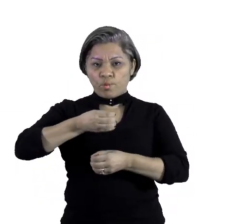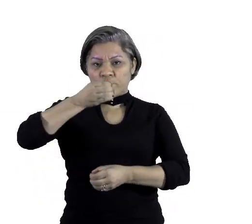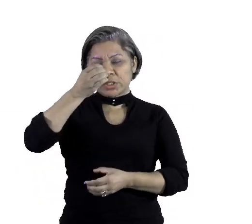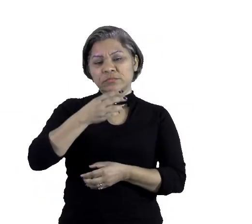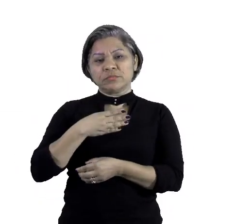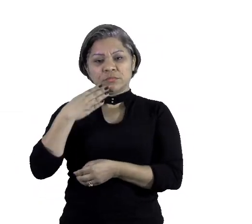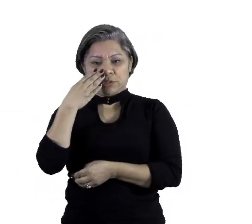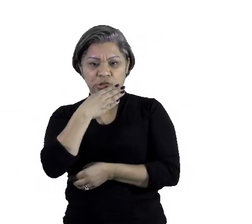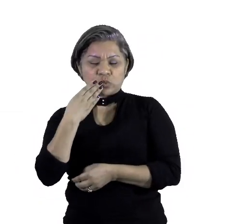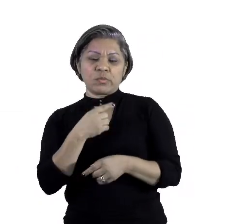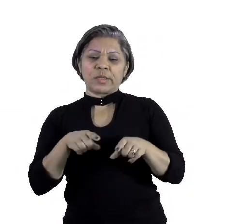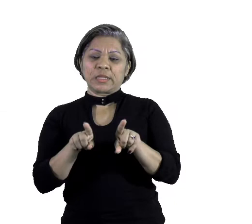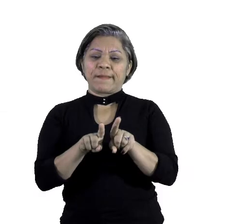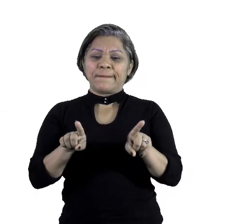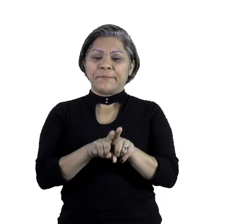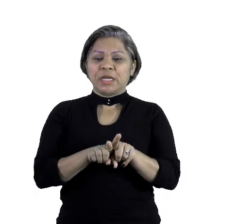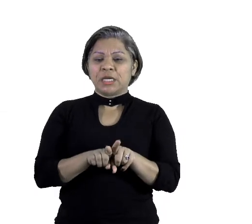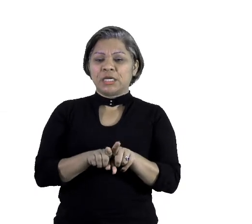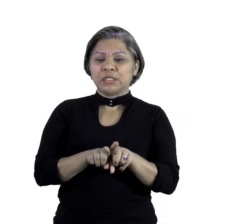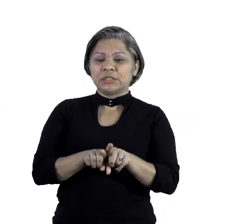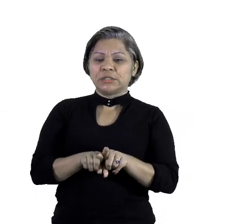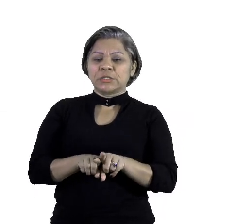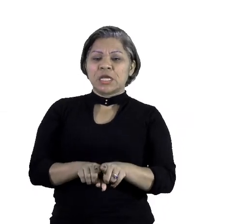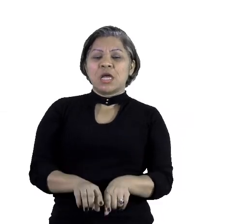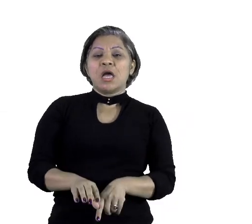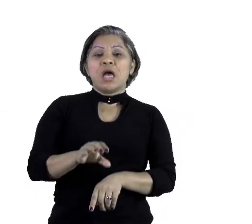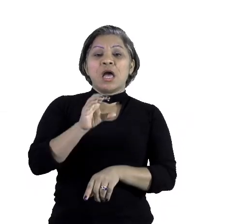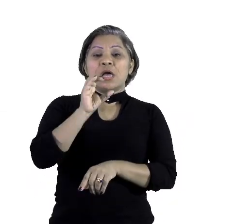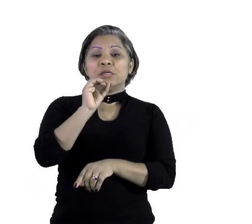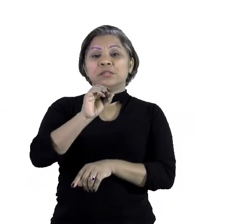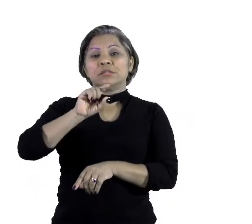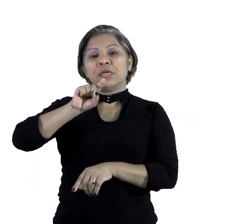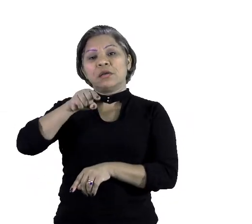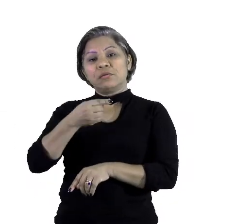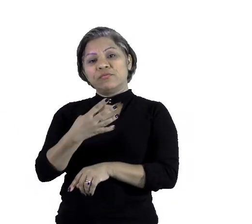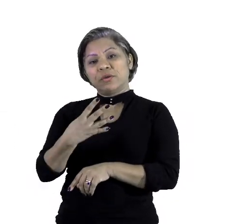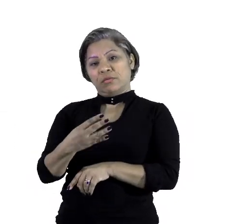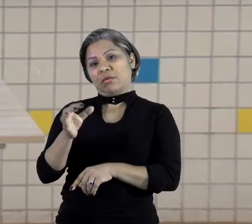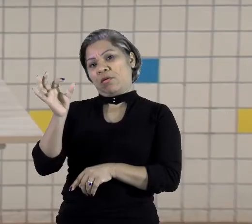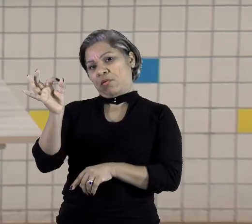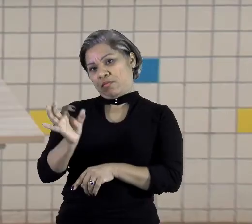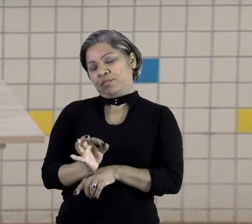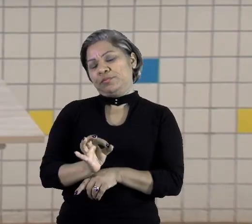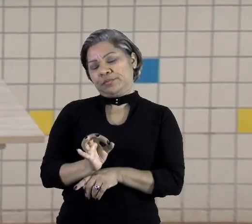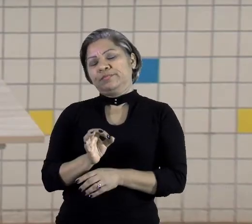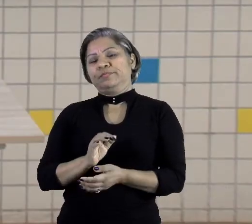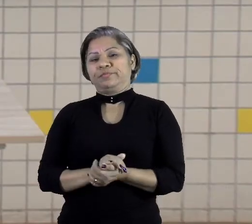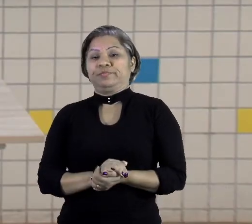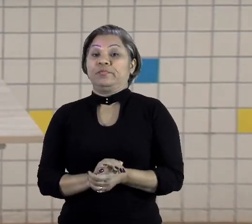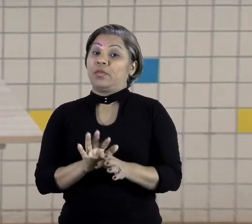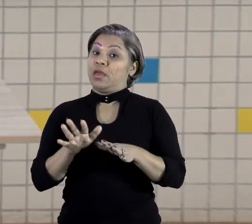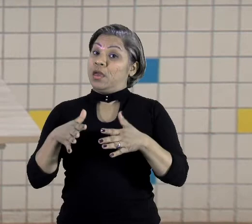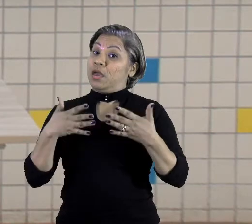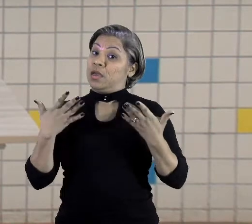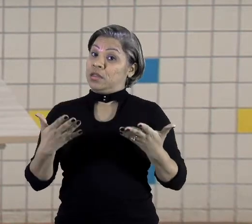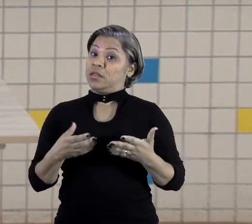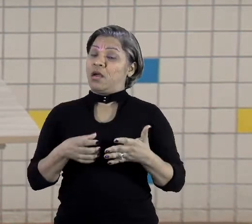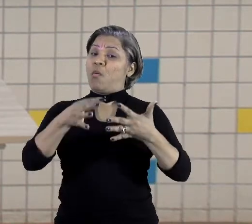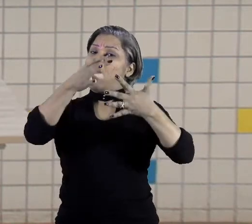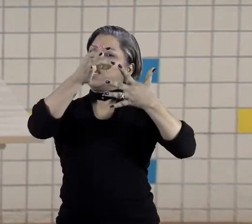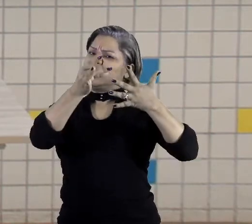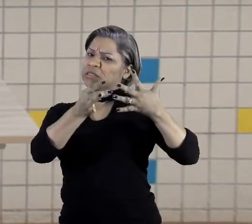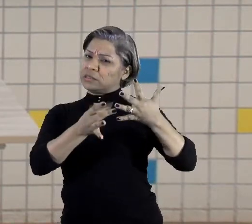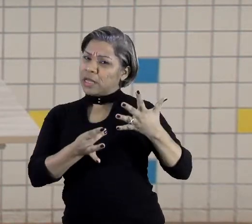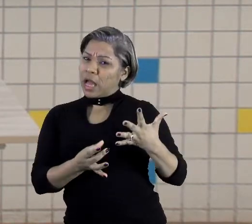Tocantins, que representa só 0,4% do Brasil. Lembre que esses dados, eles alternam ano a